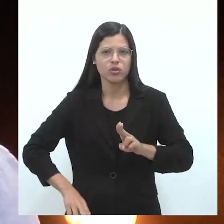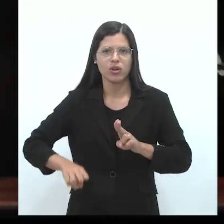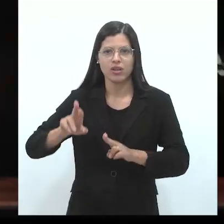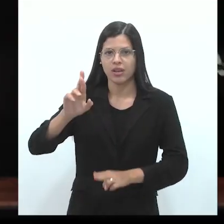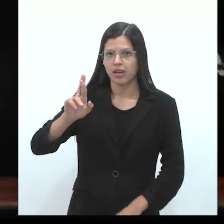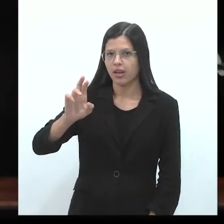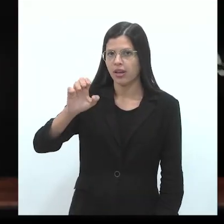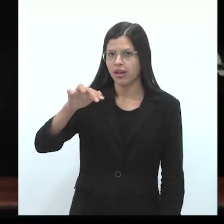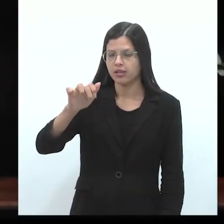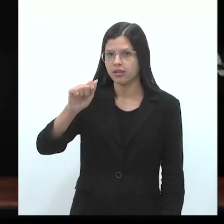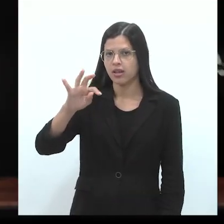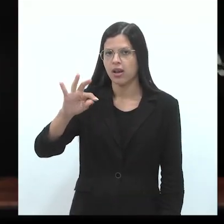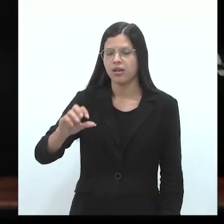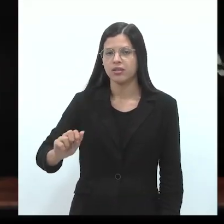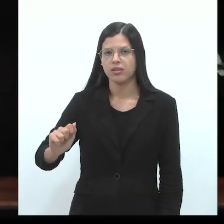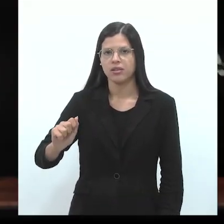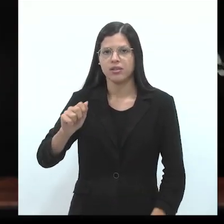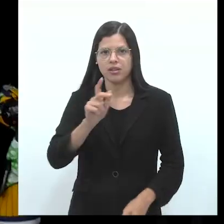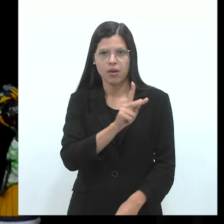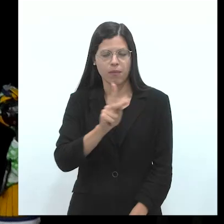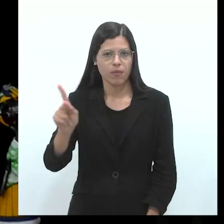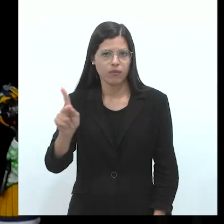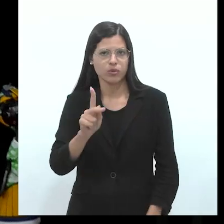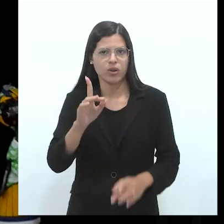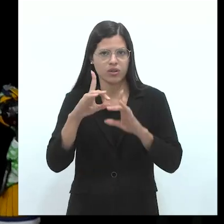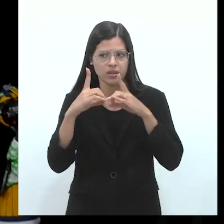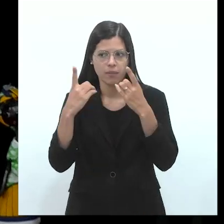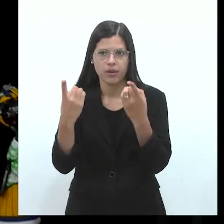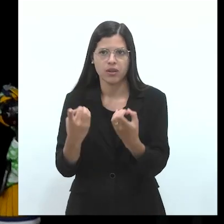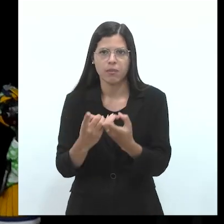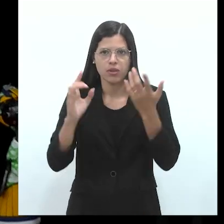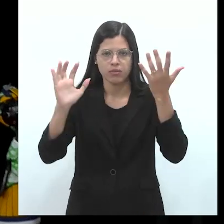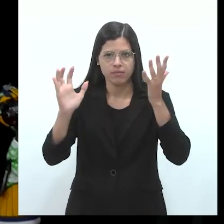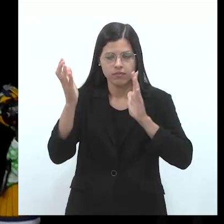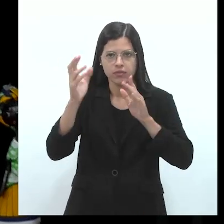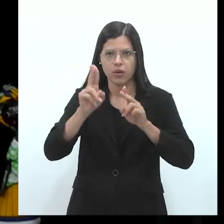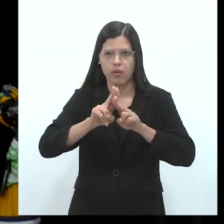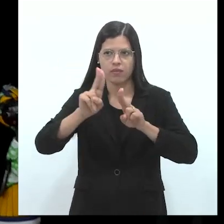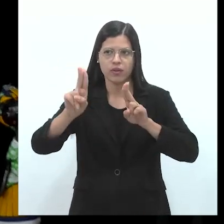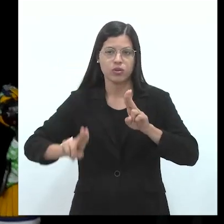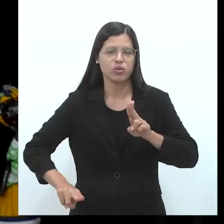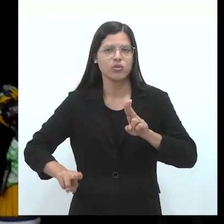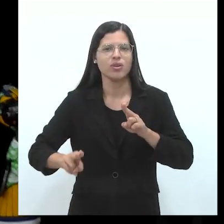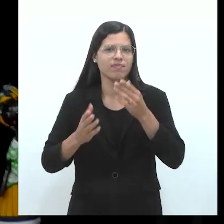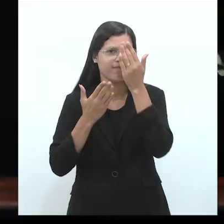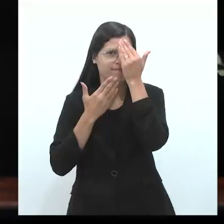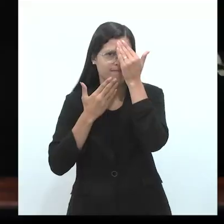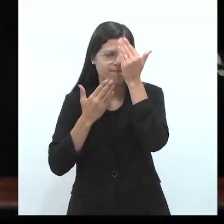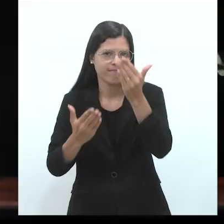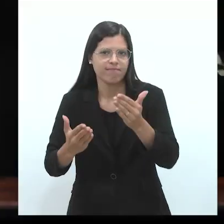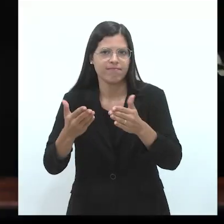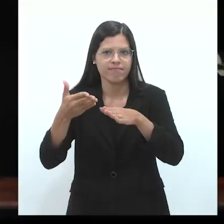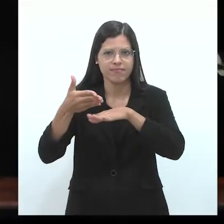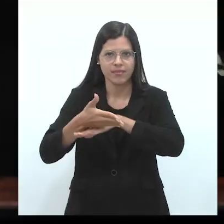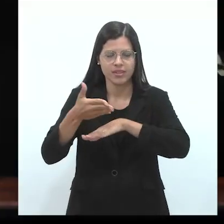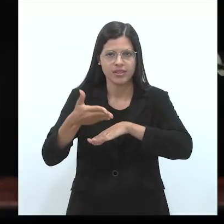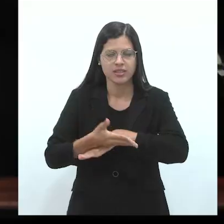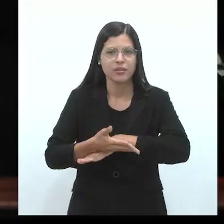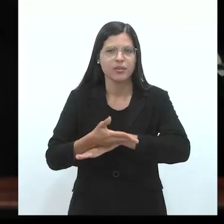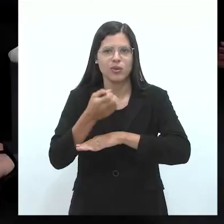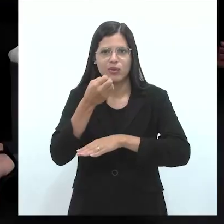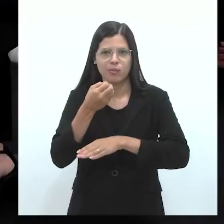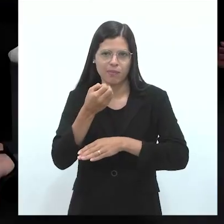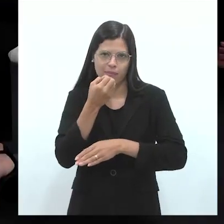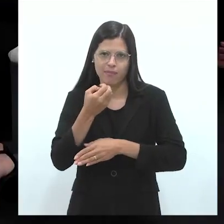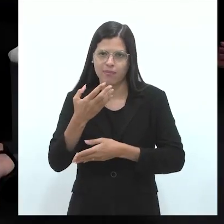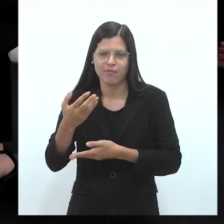e Renata Libonati, professora do Departamento de Meteorologia da UFRJ. Muito obrigada pela presença de vocês, sejam muito